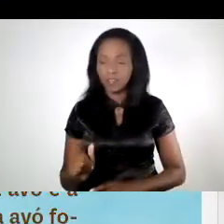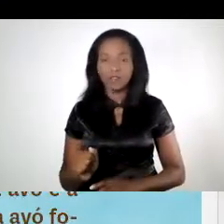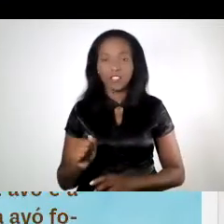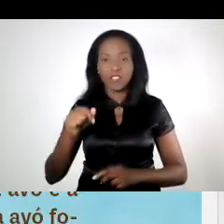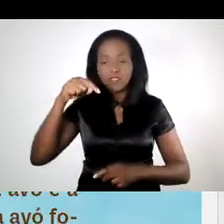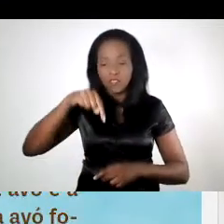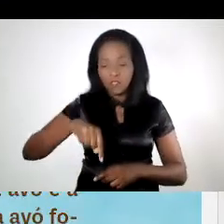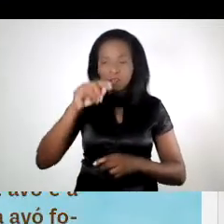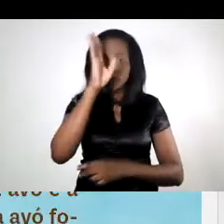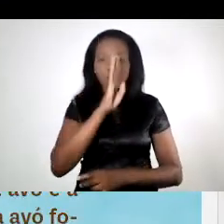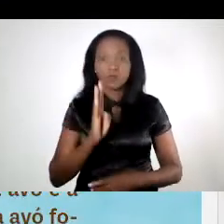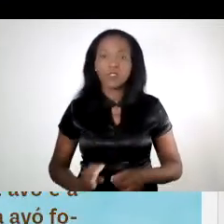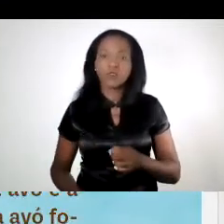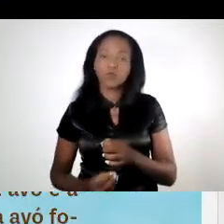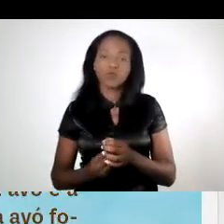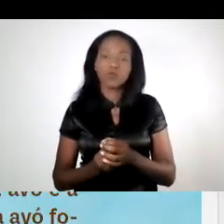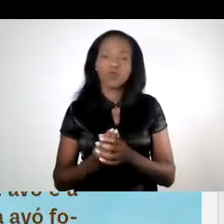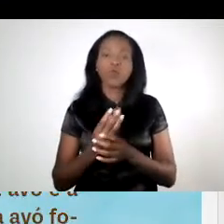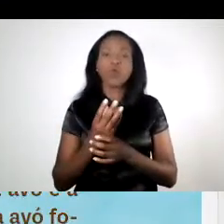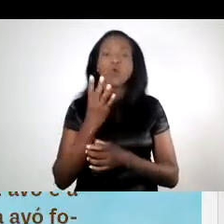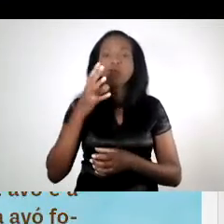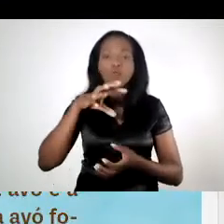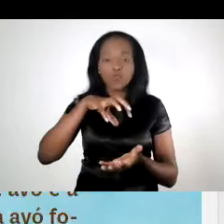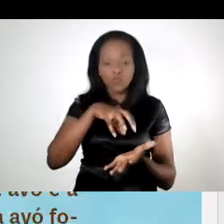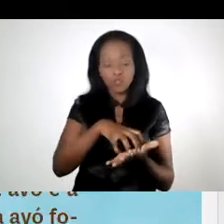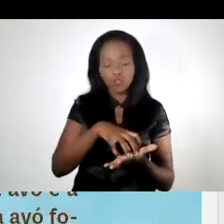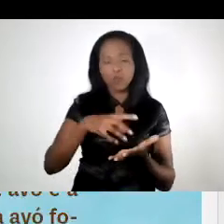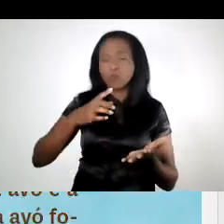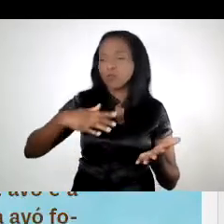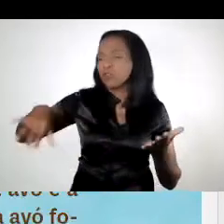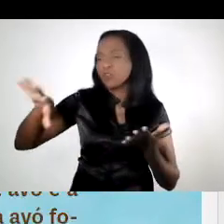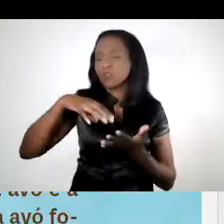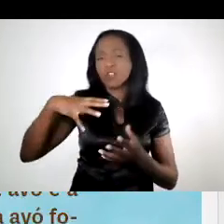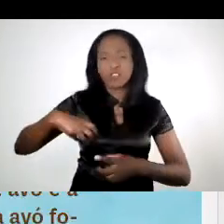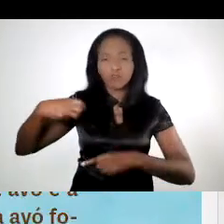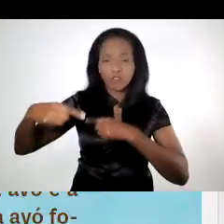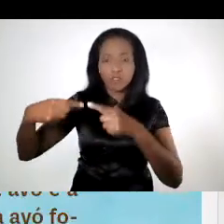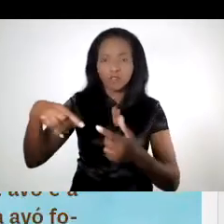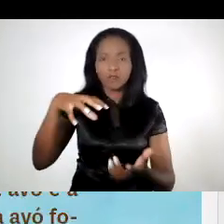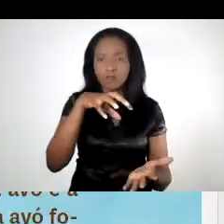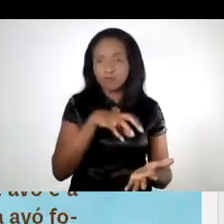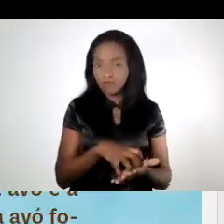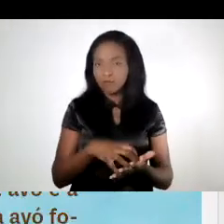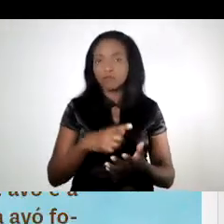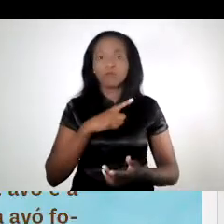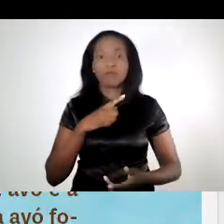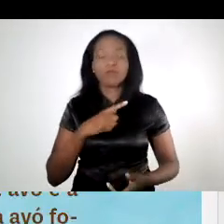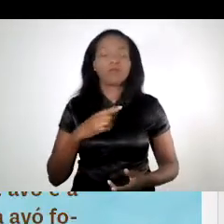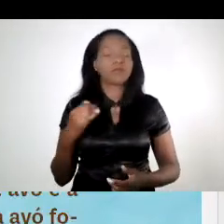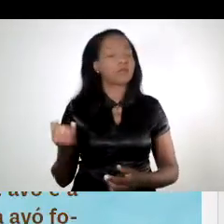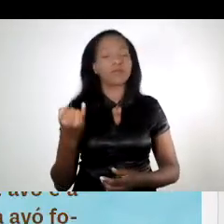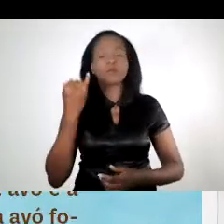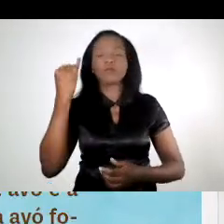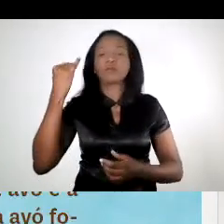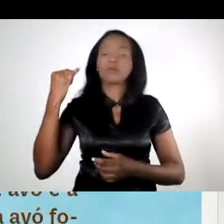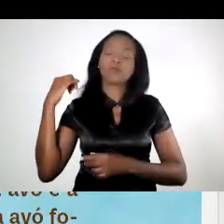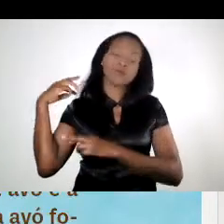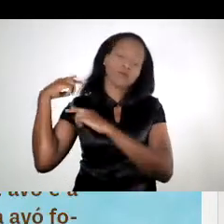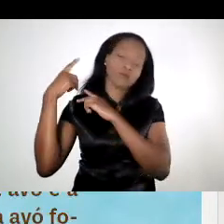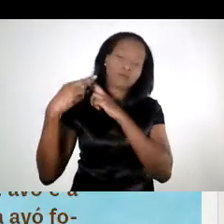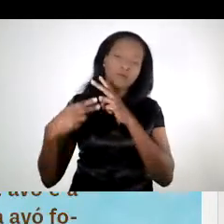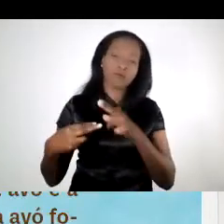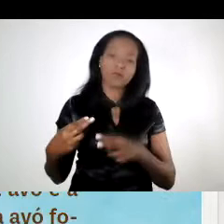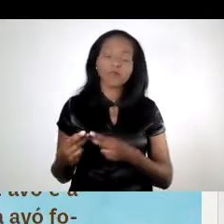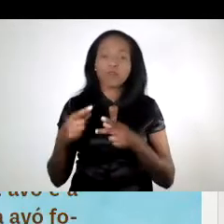nós, quilombolas, somos detentores de um bem, o rico conhecimento ancestral herdado